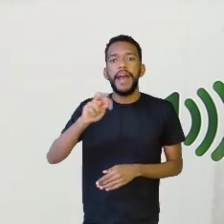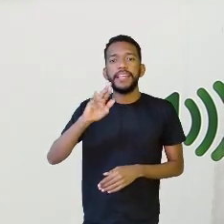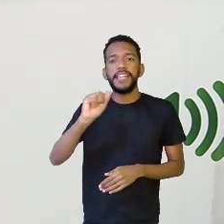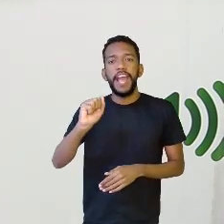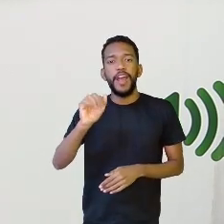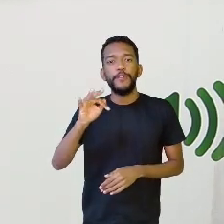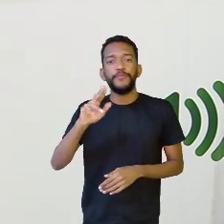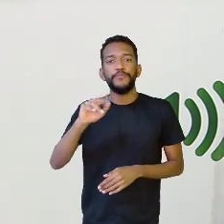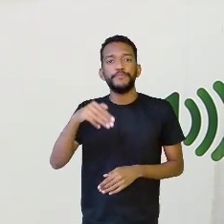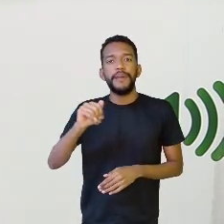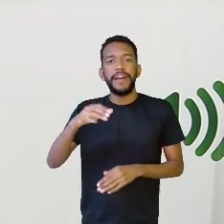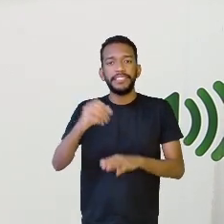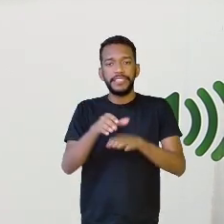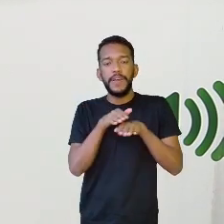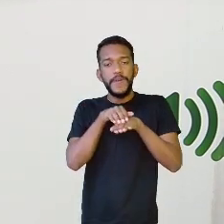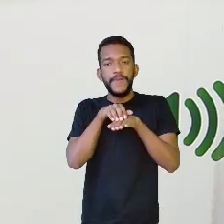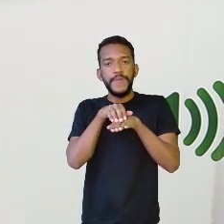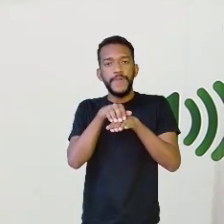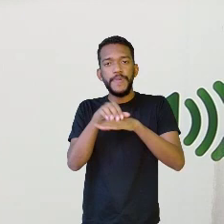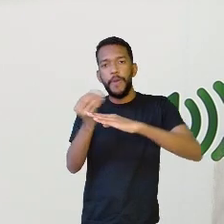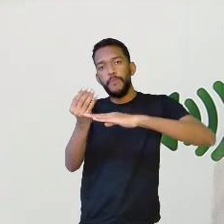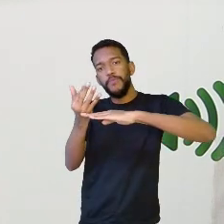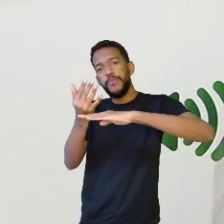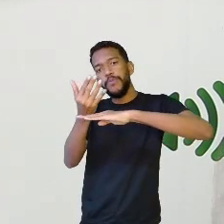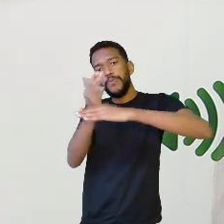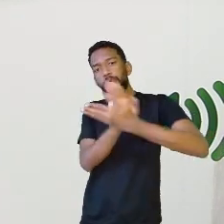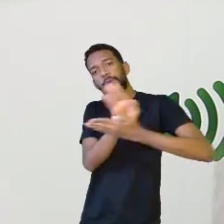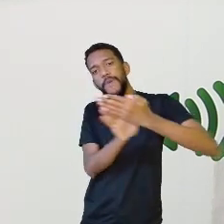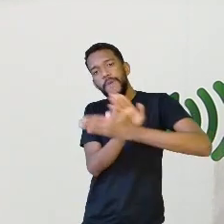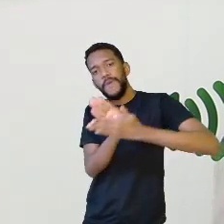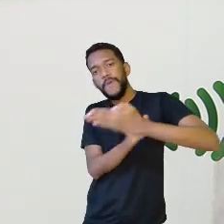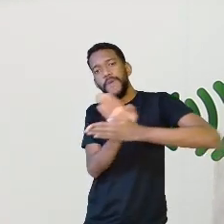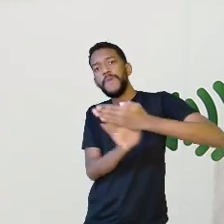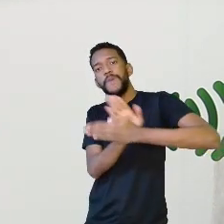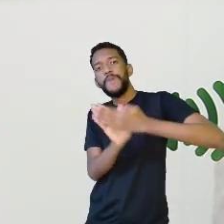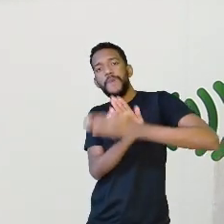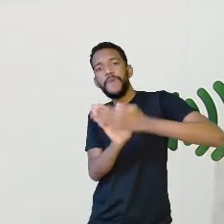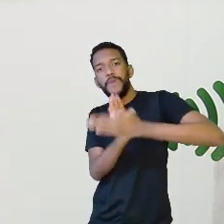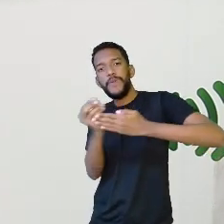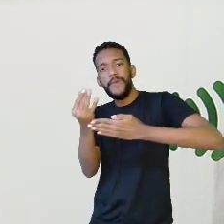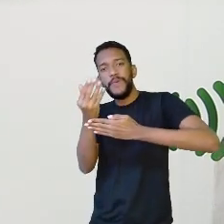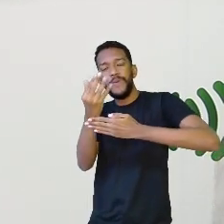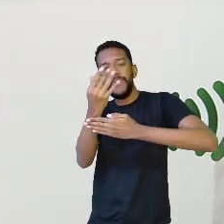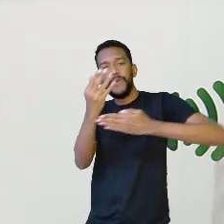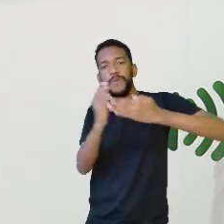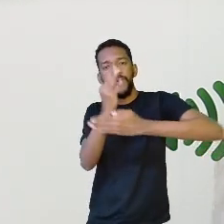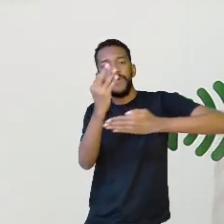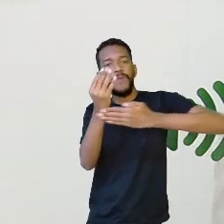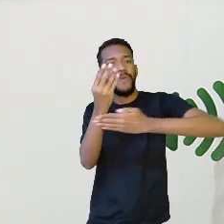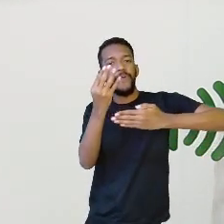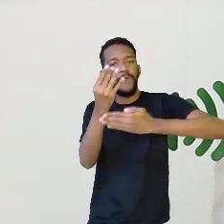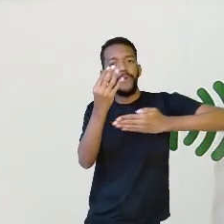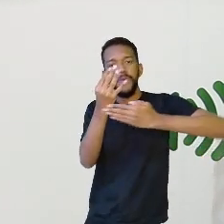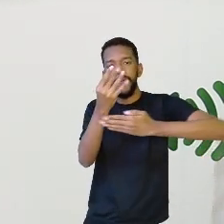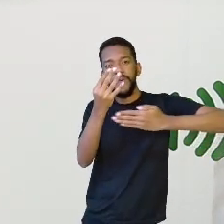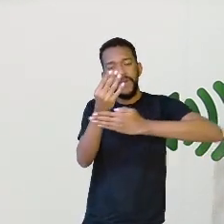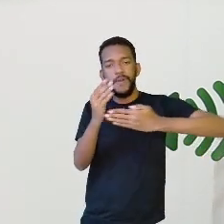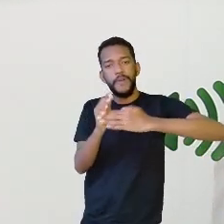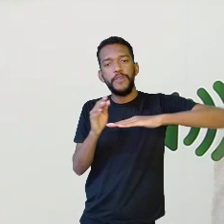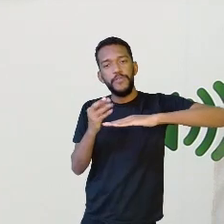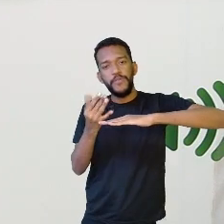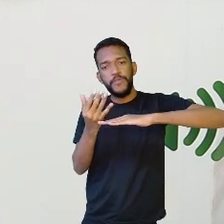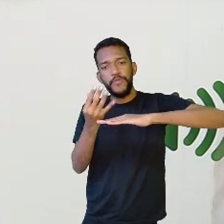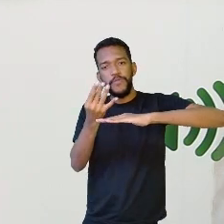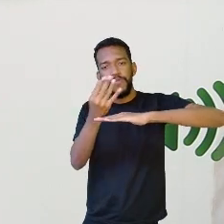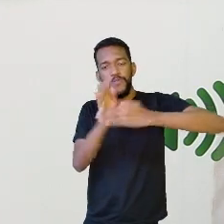Fumaça, e aí saía a locomotiva com aquela fumaça, chamava de Maria Fumaça por conta da combustão, e ela liberava muitos gases, né?